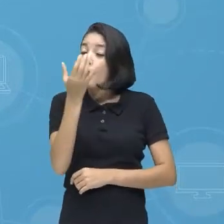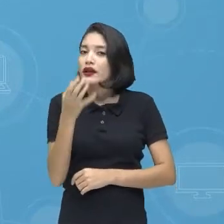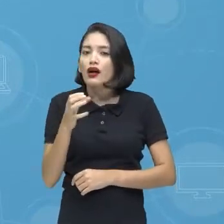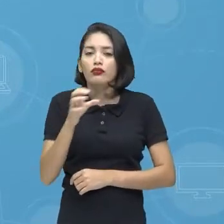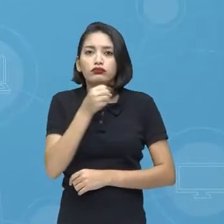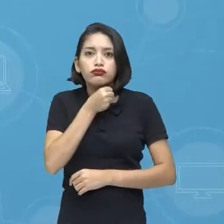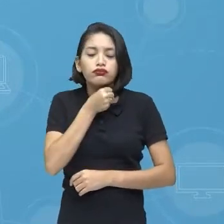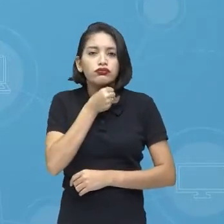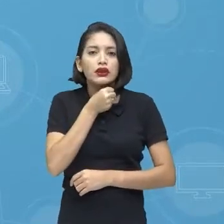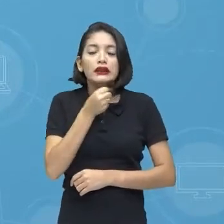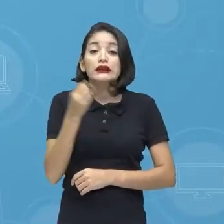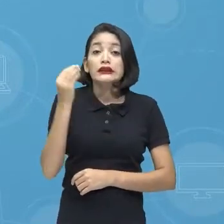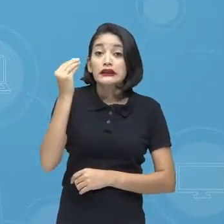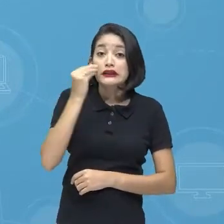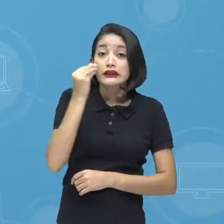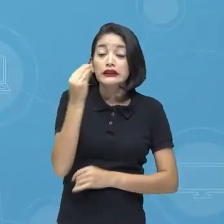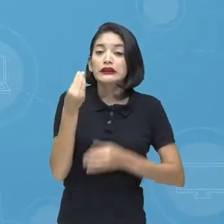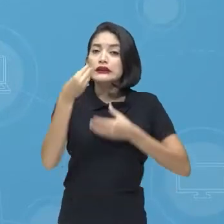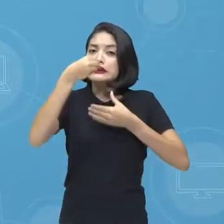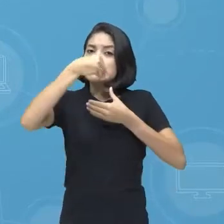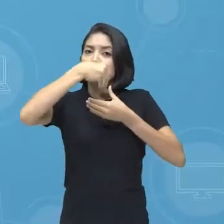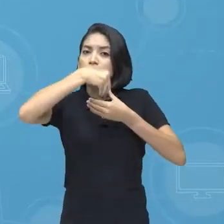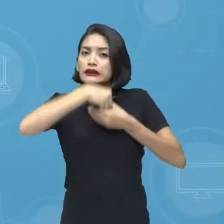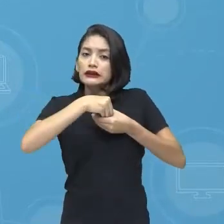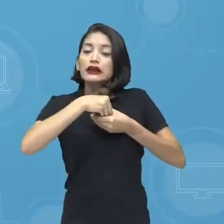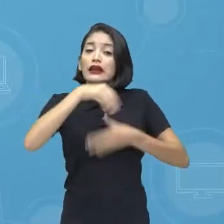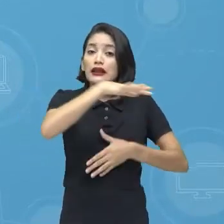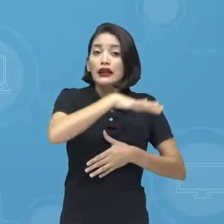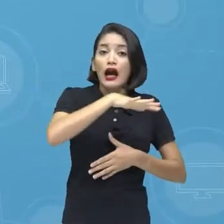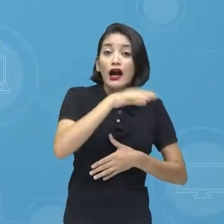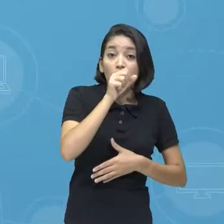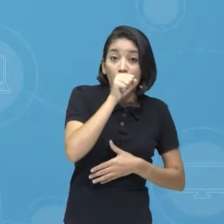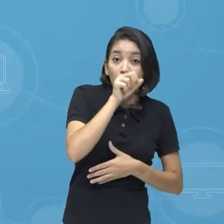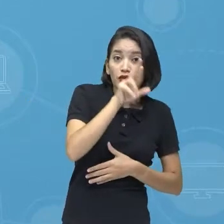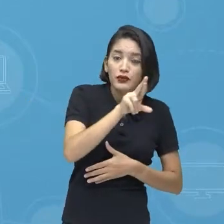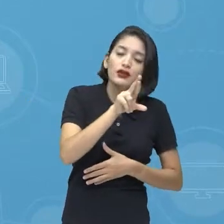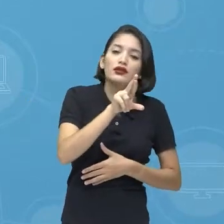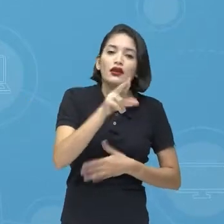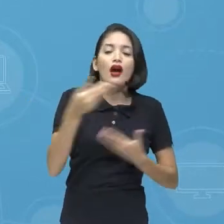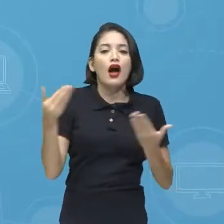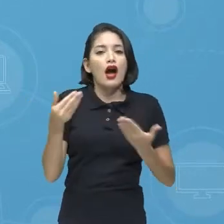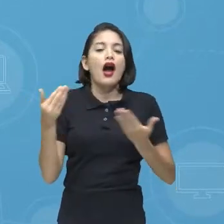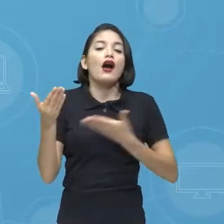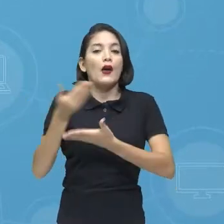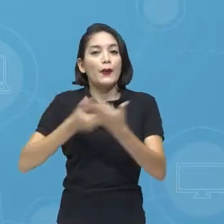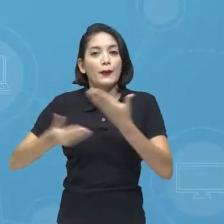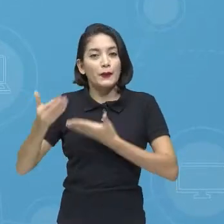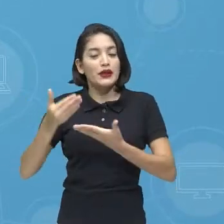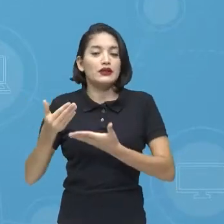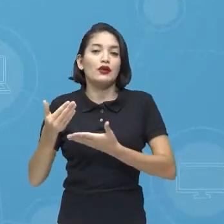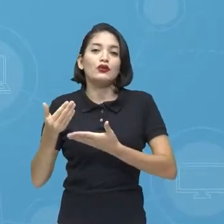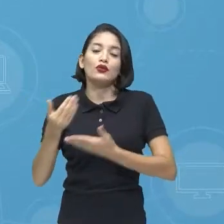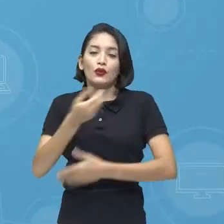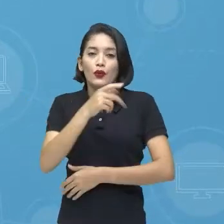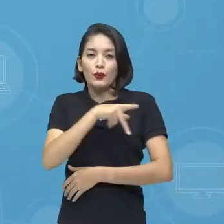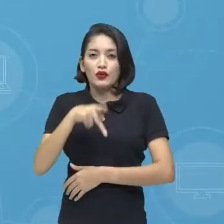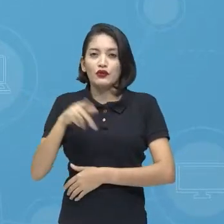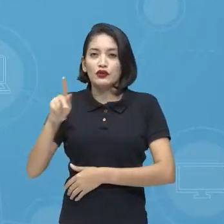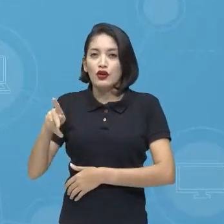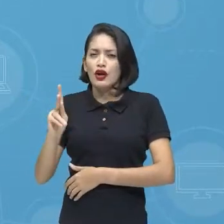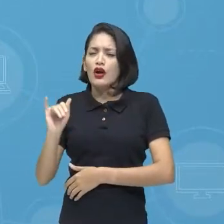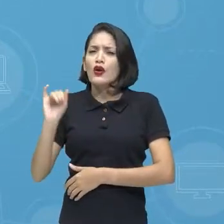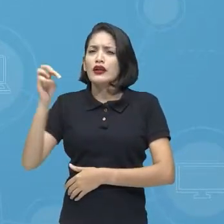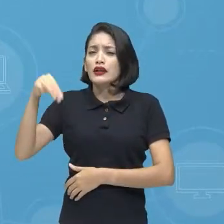algo está tentando entrar no sistema respiratório, Então a gente tem a participação do professor Kim, que ele vai falar para a gente o